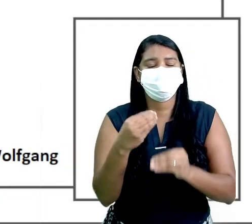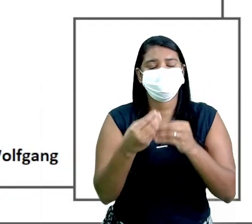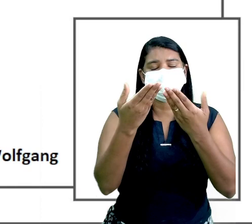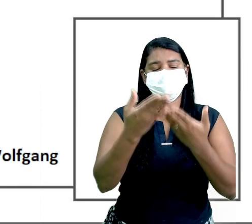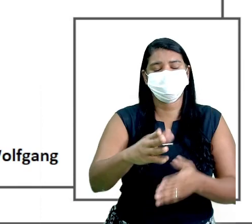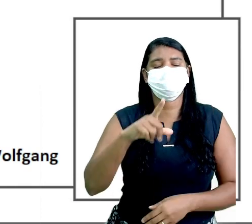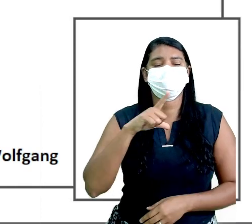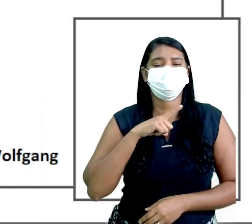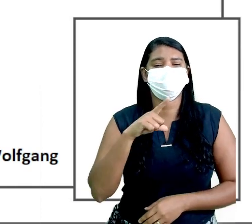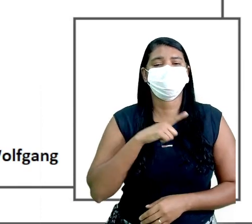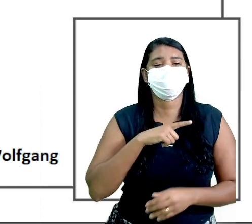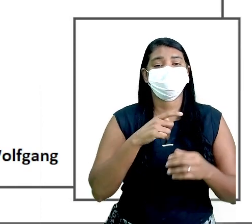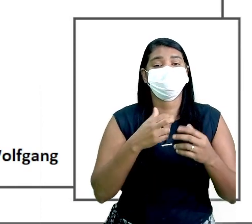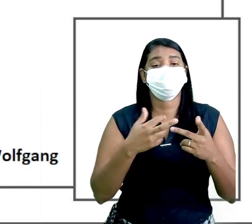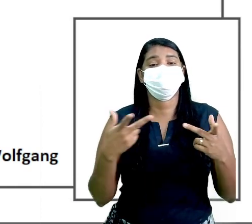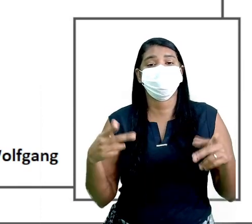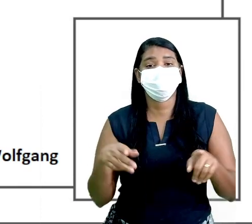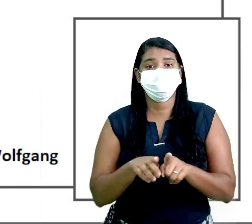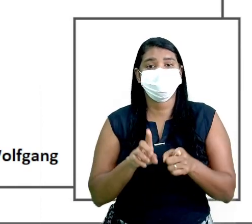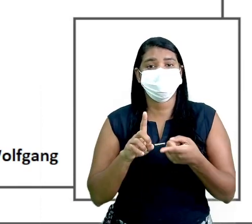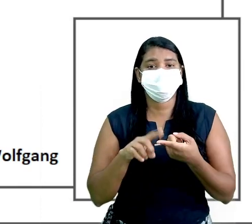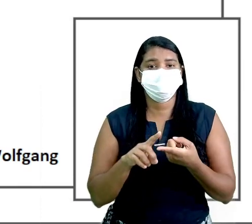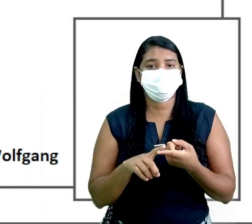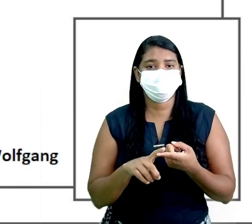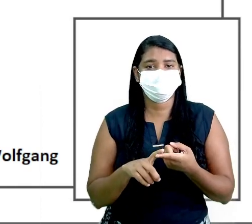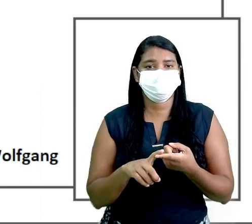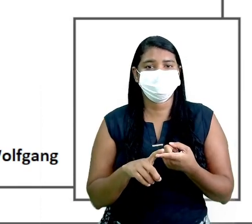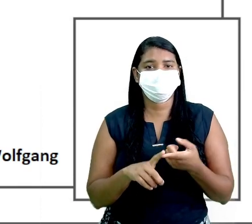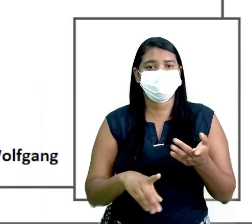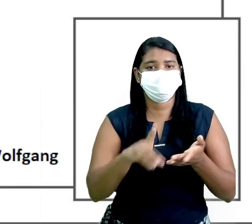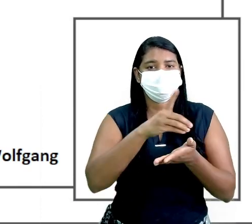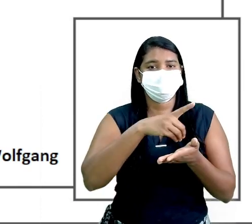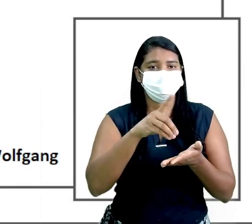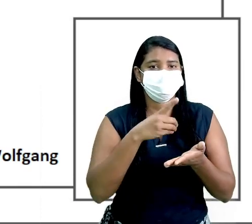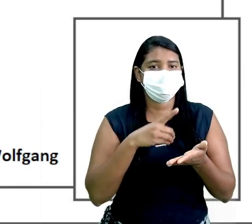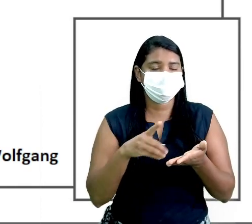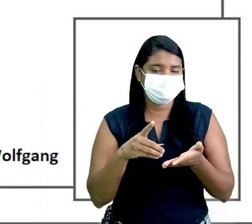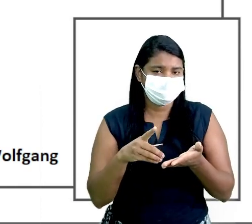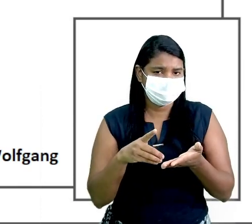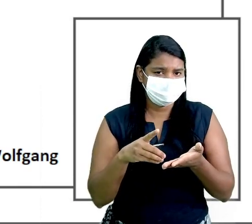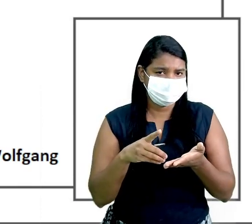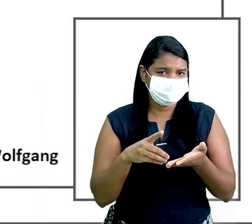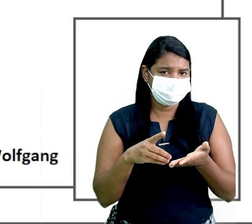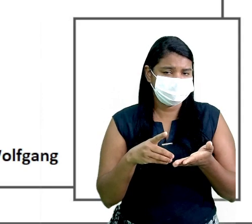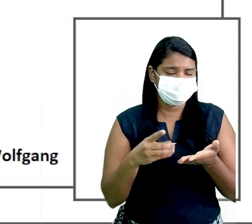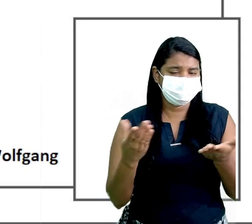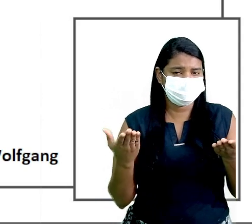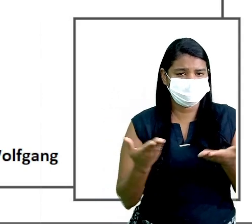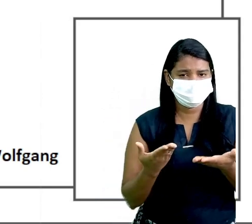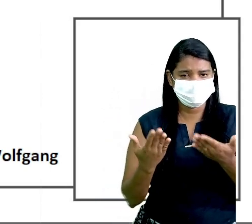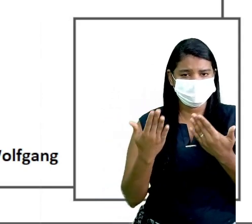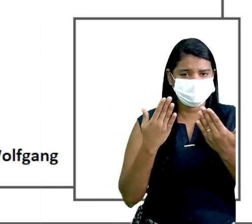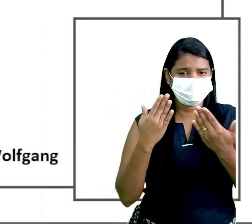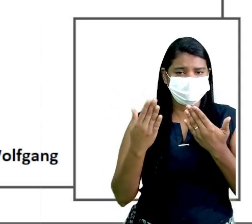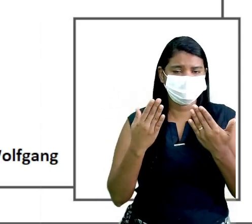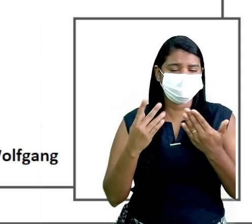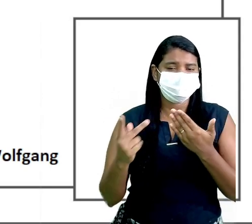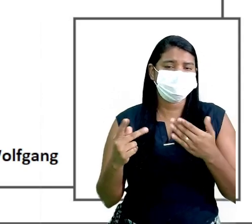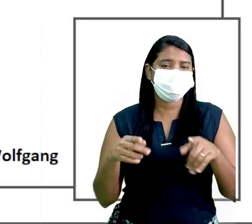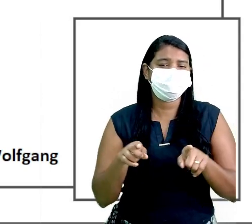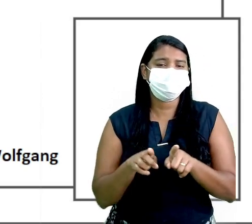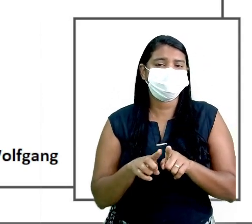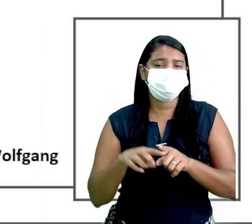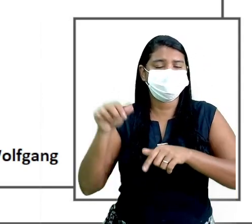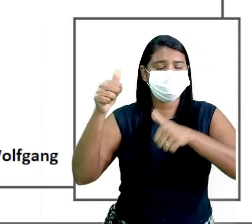série de correntes, né? Dentro do design de interiores, principalmente. Aqui a gente tem um caso de psicodelia, né? Que foi